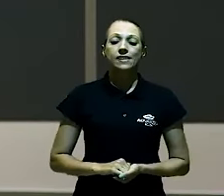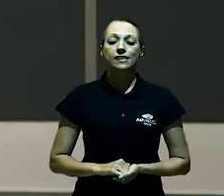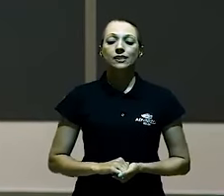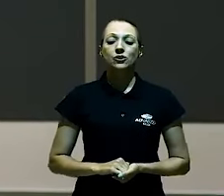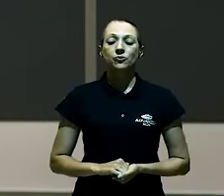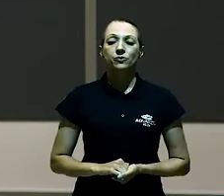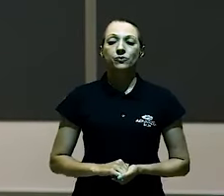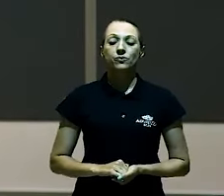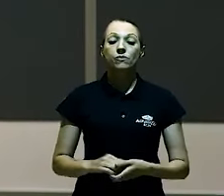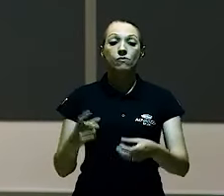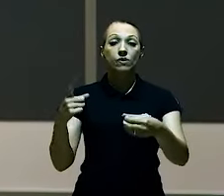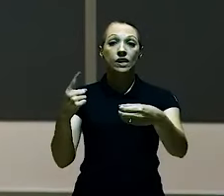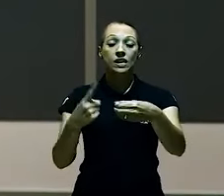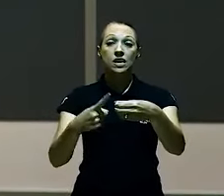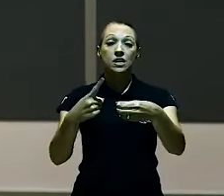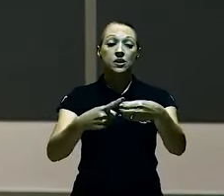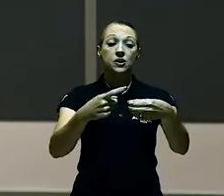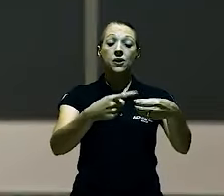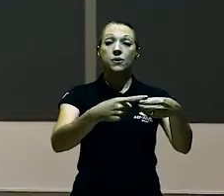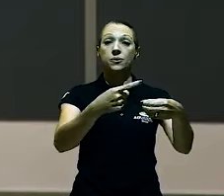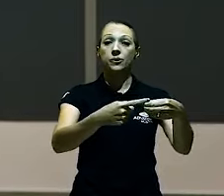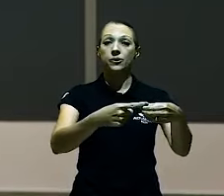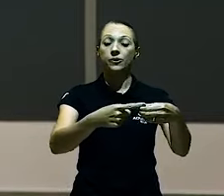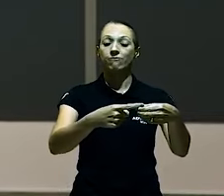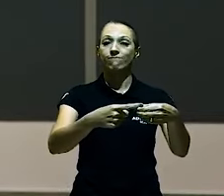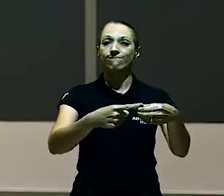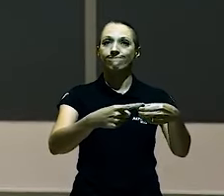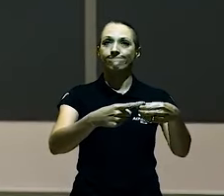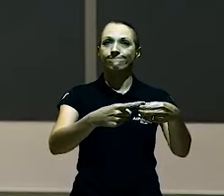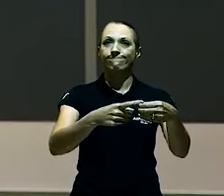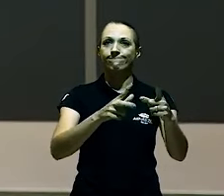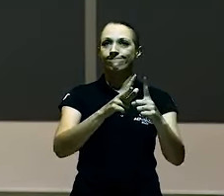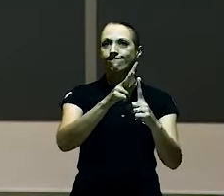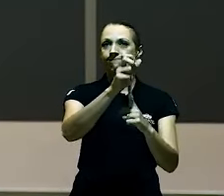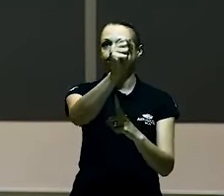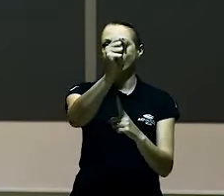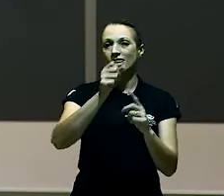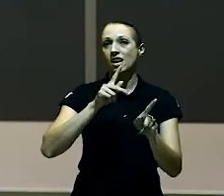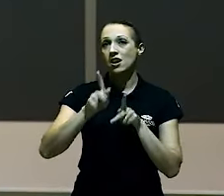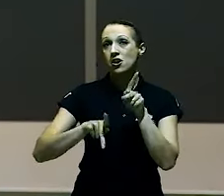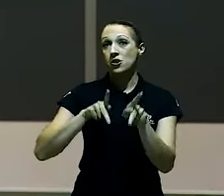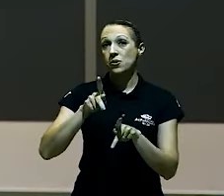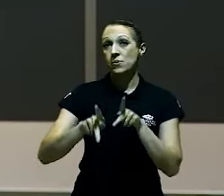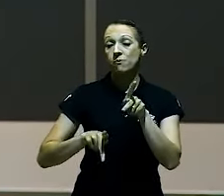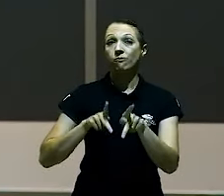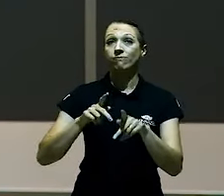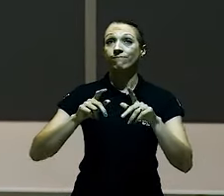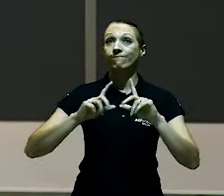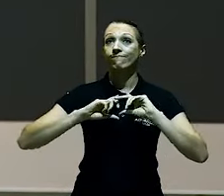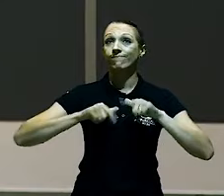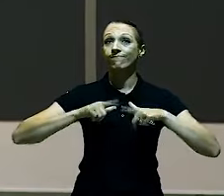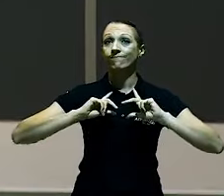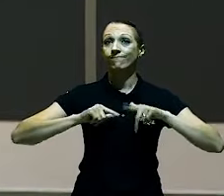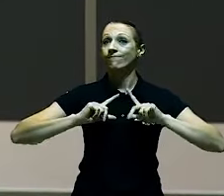dominar e subjugar Israel. Você entendeu isso aqui? Deus está tendo misericórdia de uma